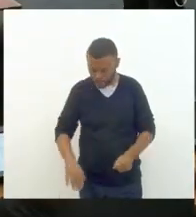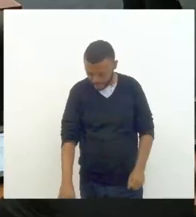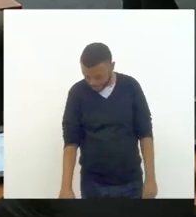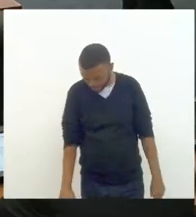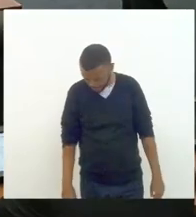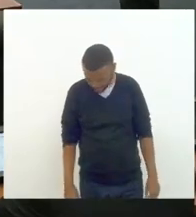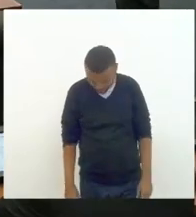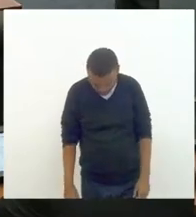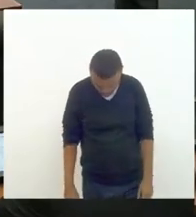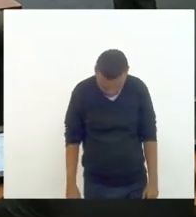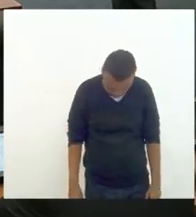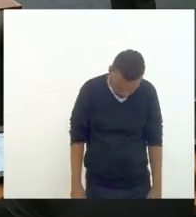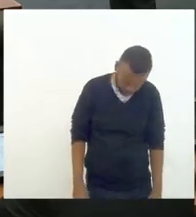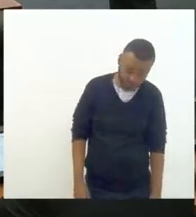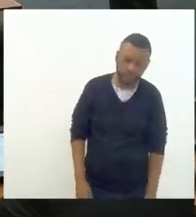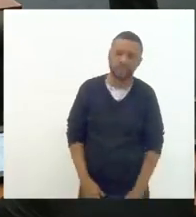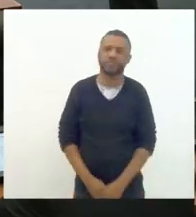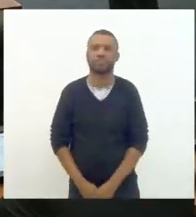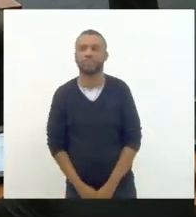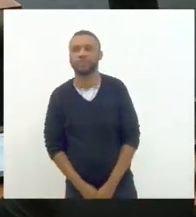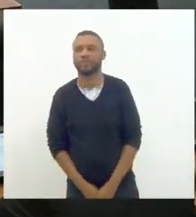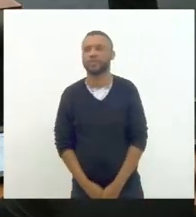Bota só tirar aquilo de...